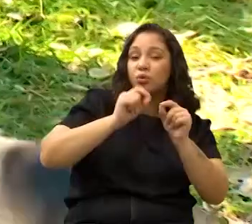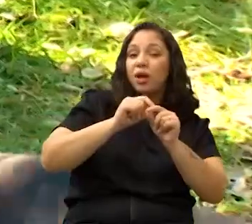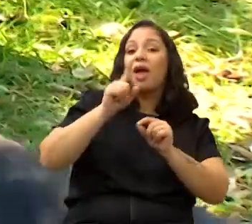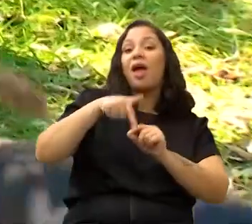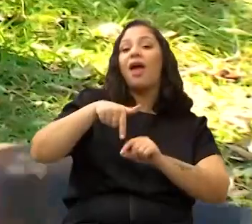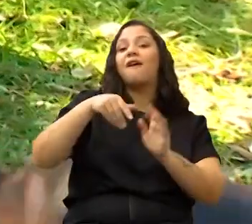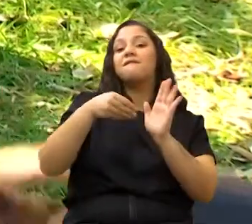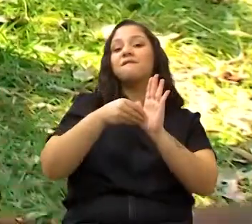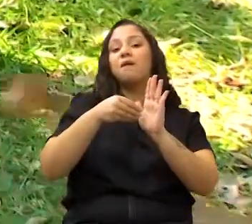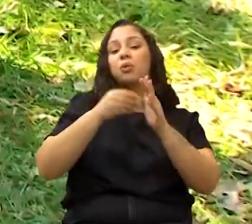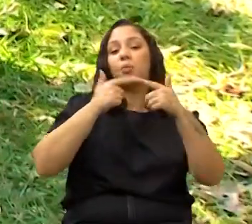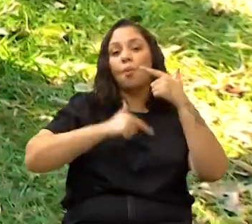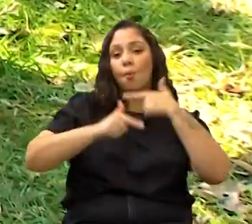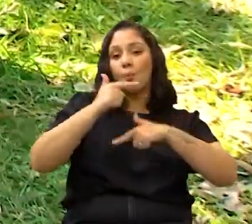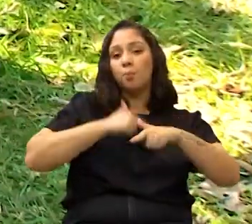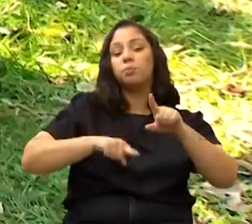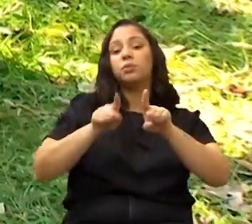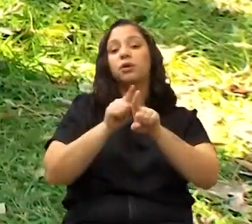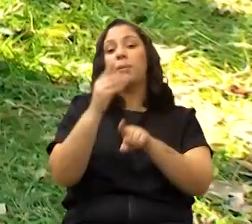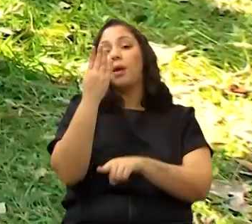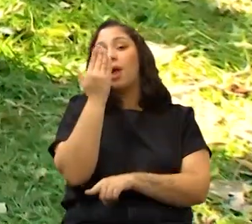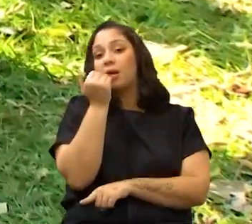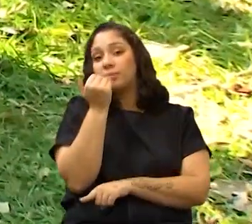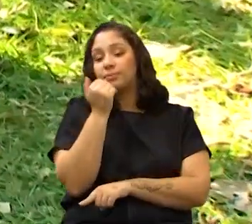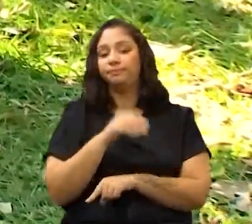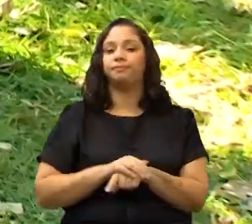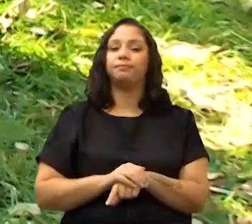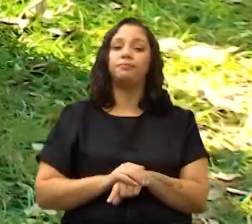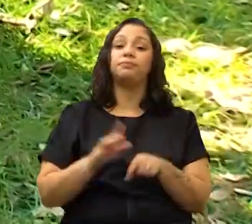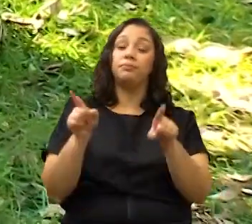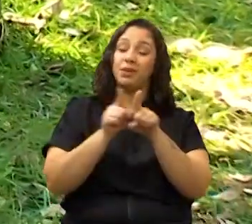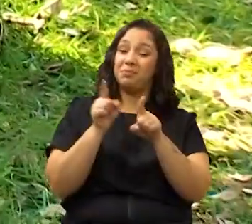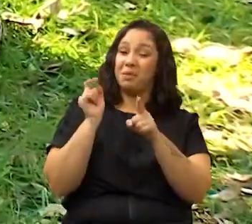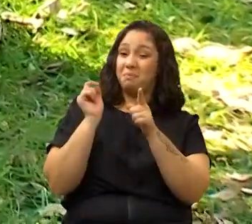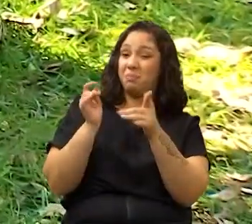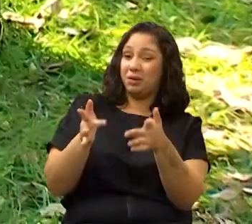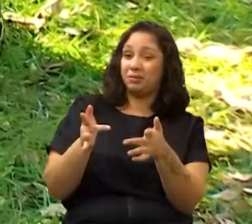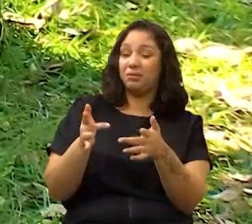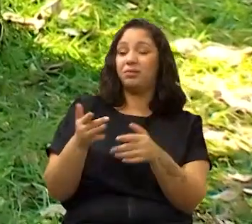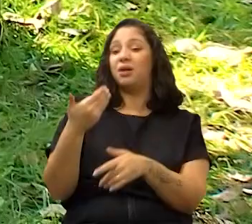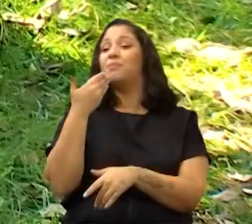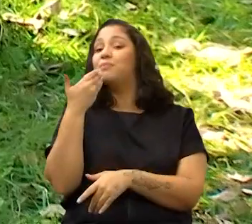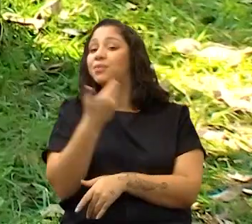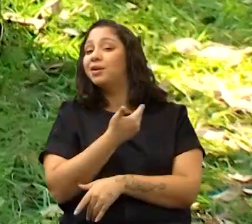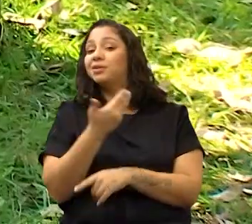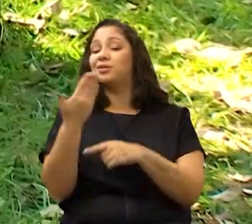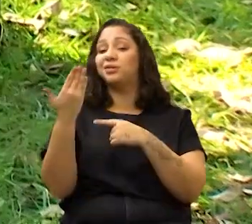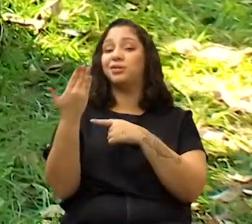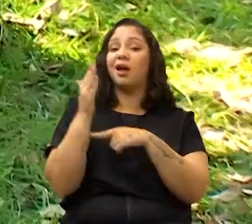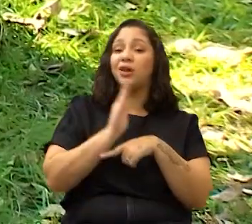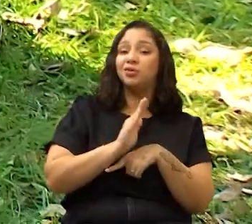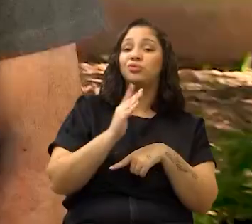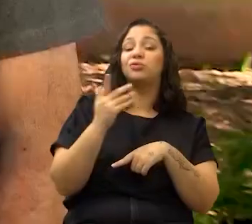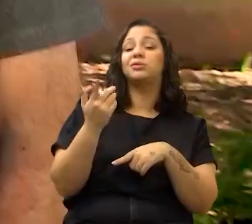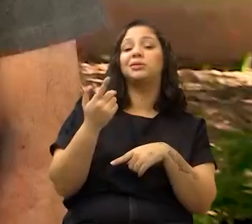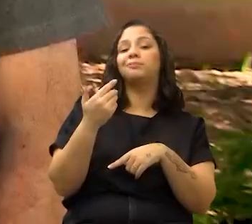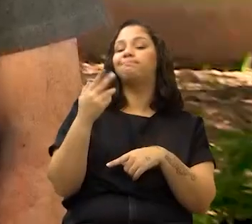de higiene e alimentação, além dos abandonos, e os pedidos de ajuda são